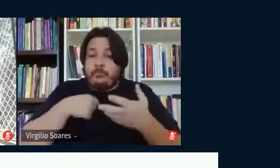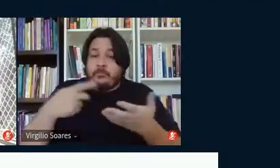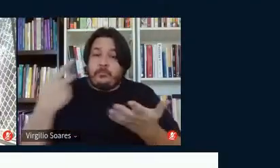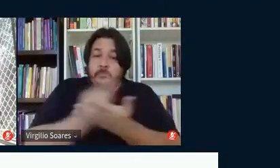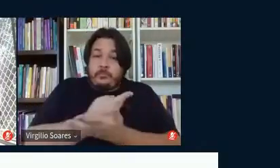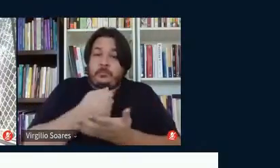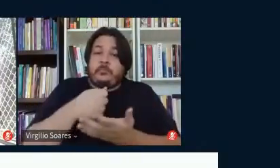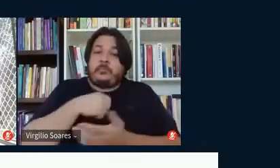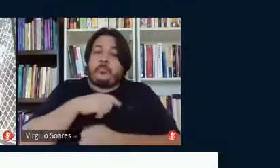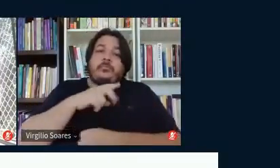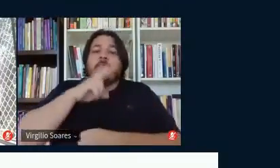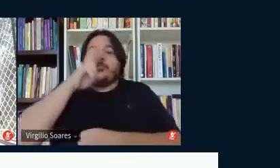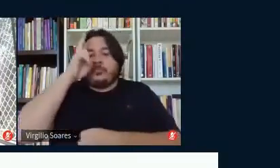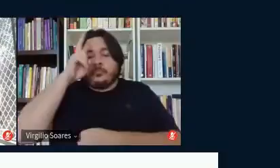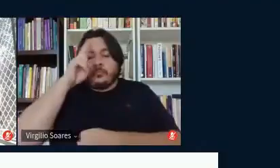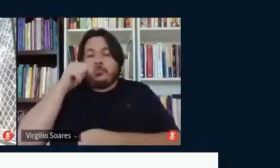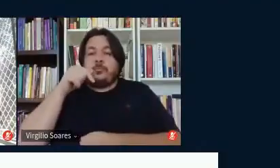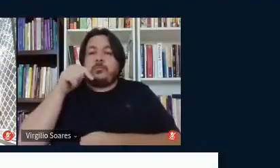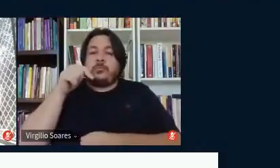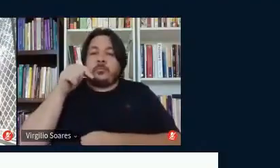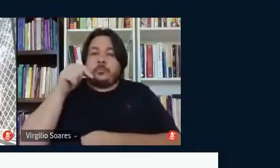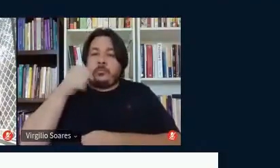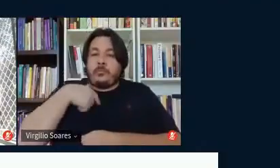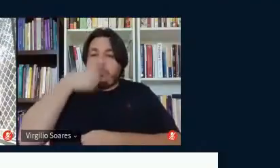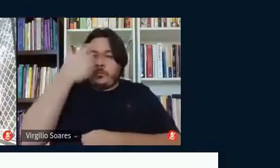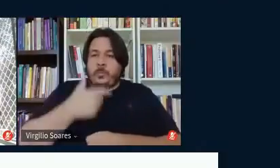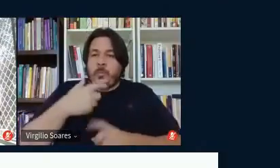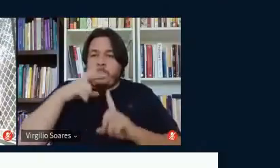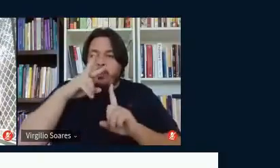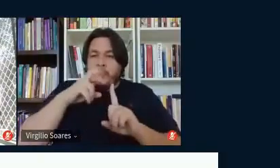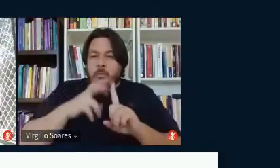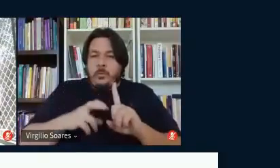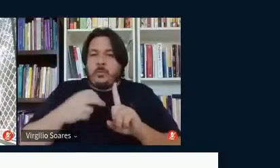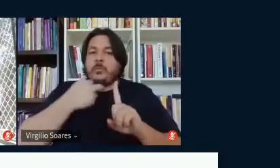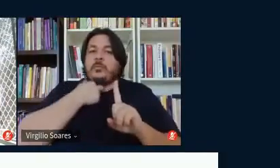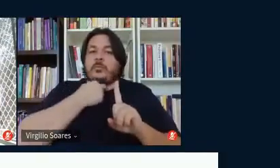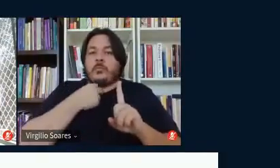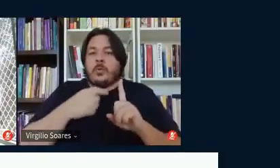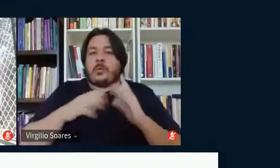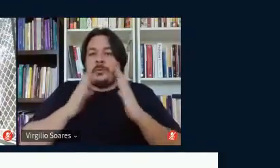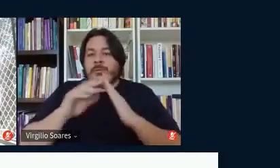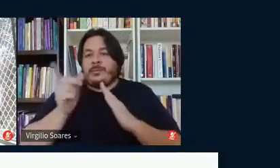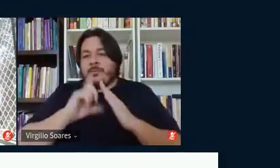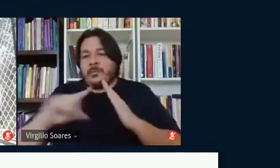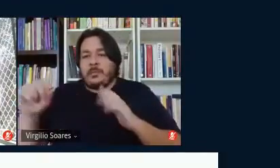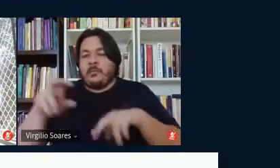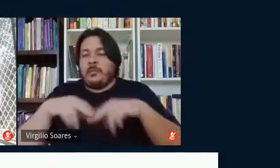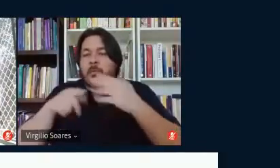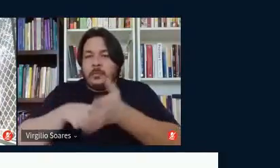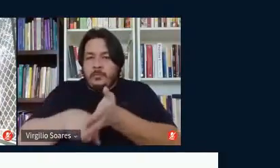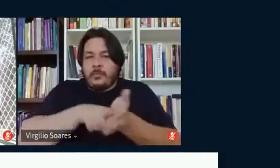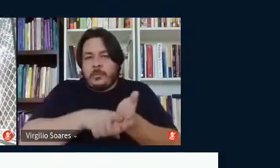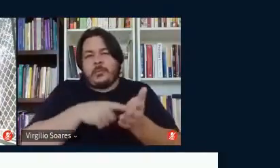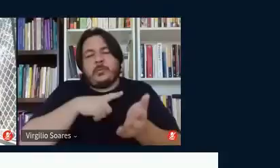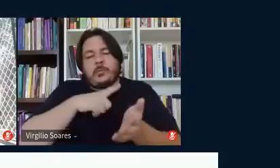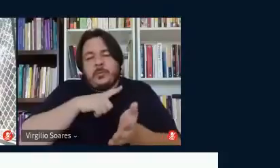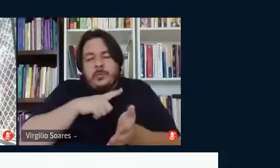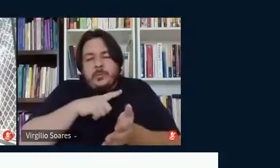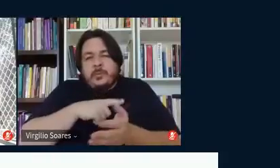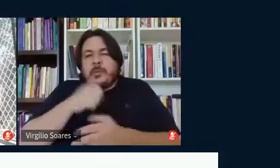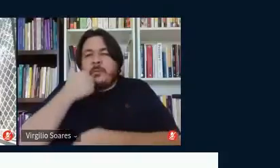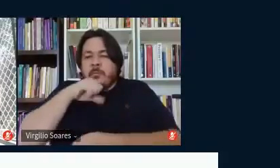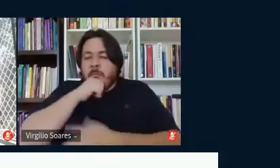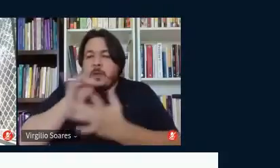né, pandêmica, de que nós antropólogos não podemos sair de casa para fazer as pesquisas, a gente decidiu manter o contato com essas mães, as mesmas mães que a gente já